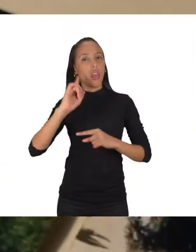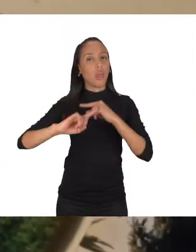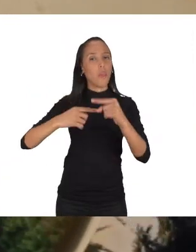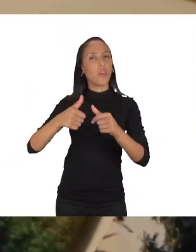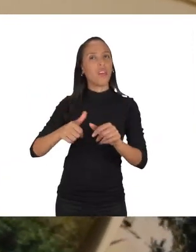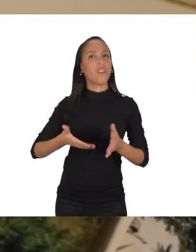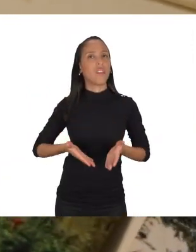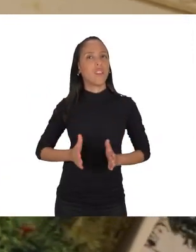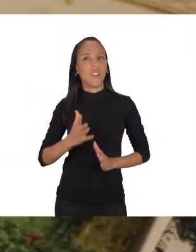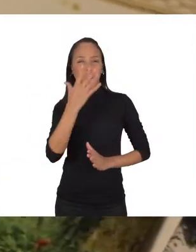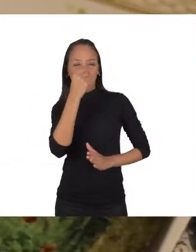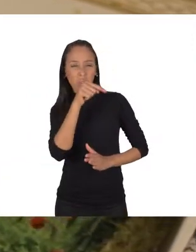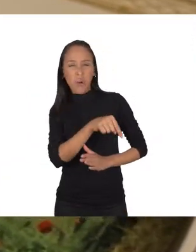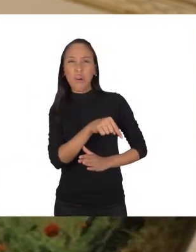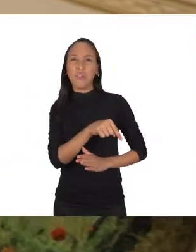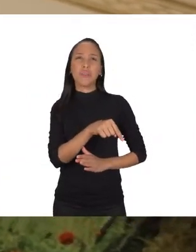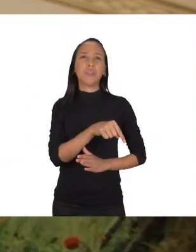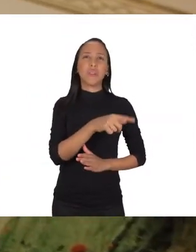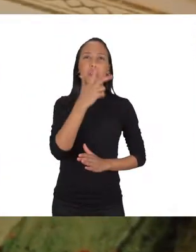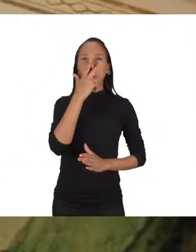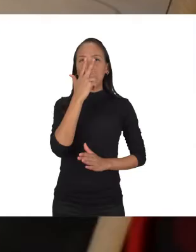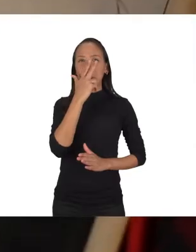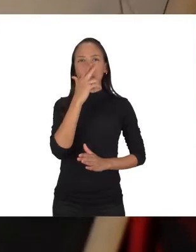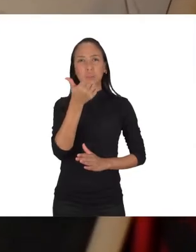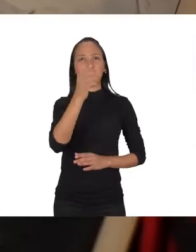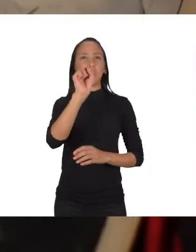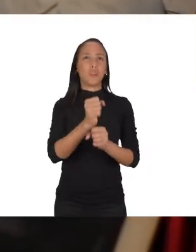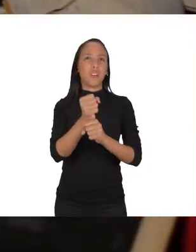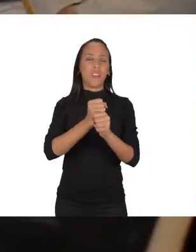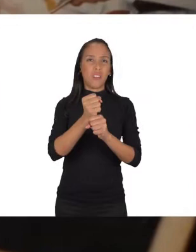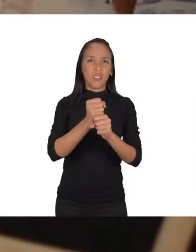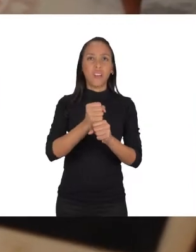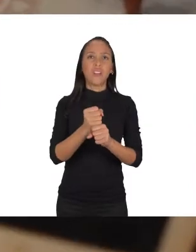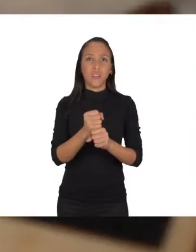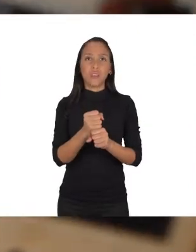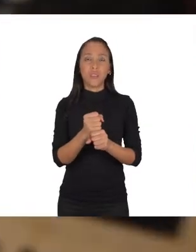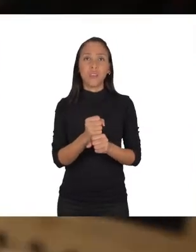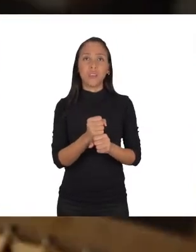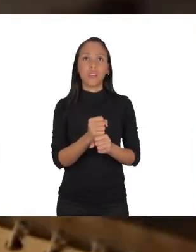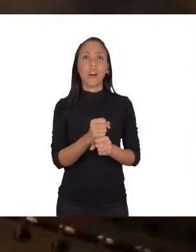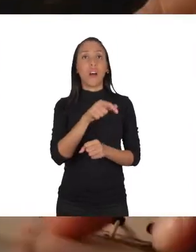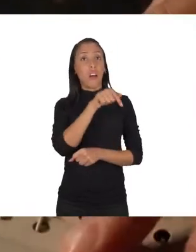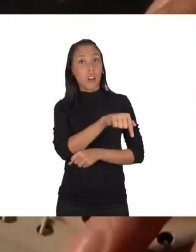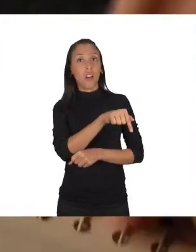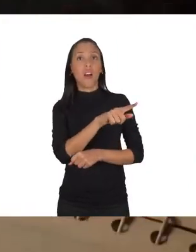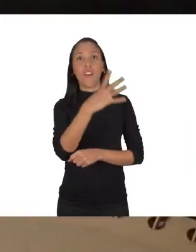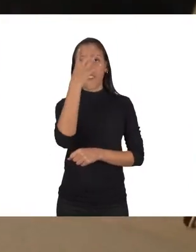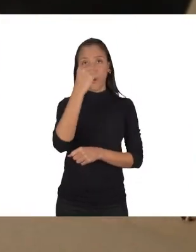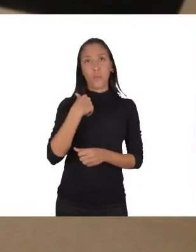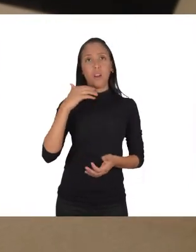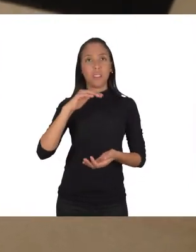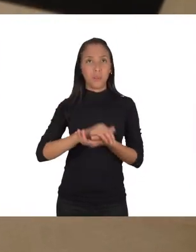Acho que faz uns... Essa foto deve ter uns 18 anos, por aí. E essas são as fotos do